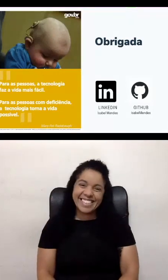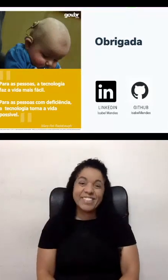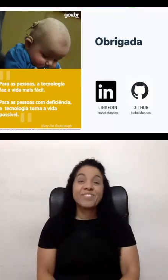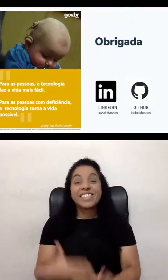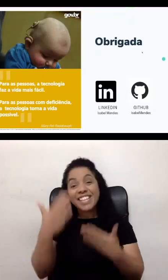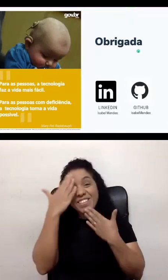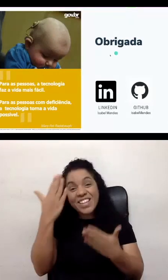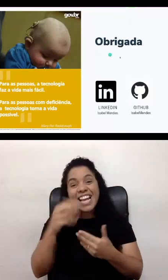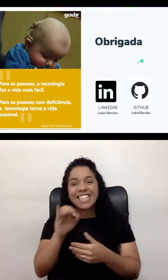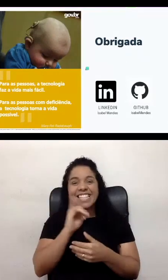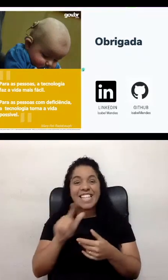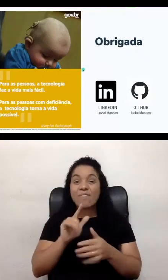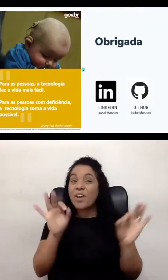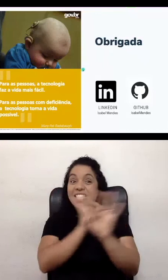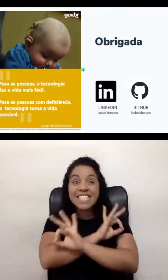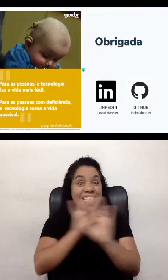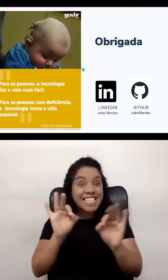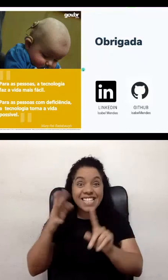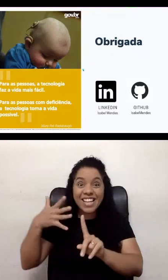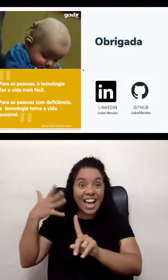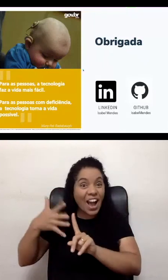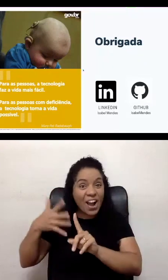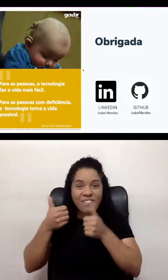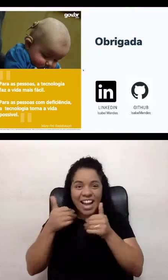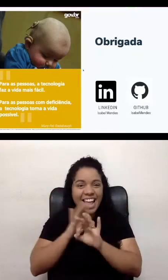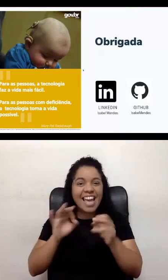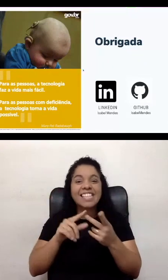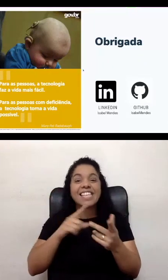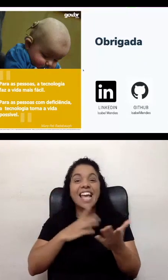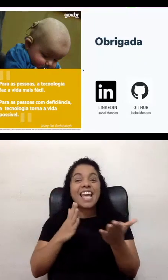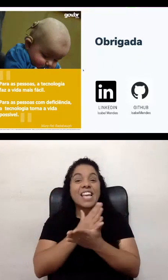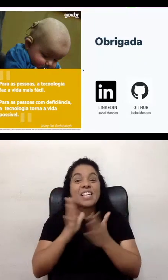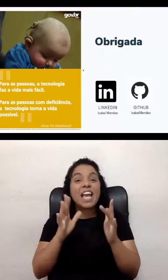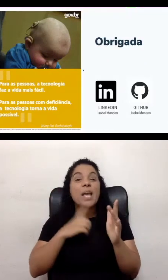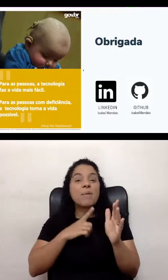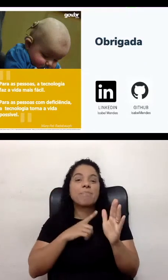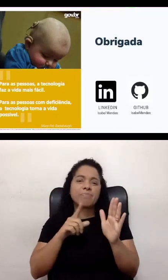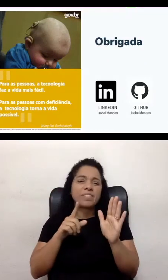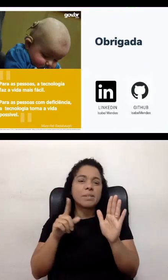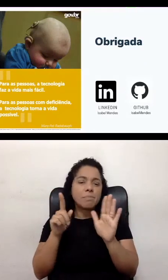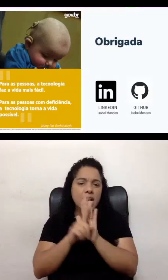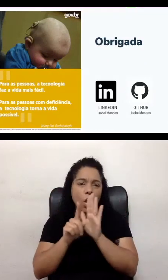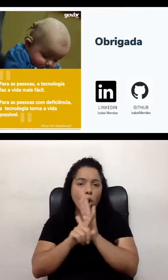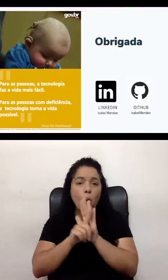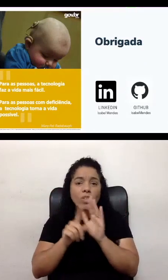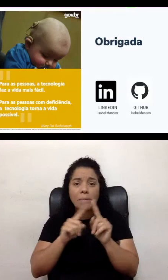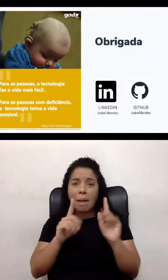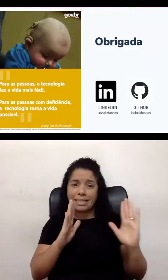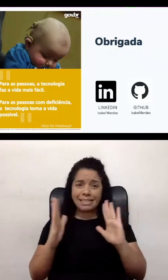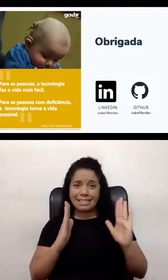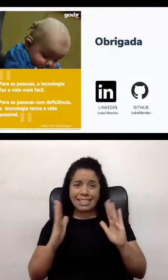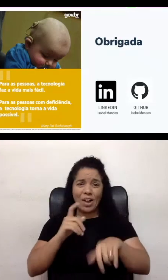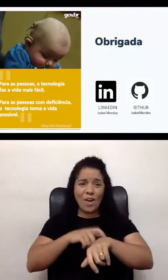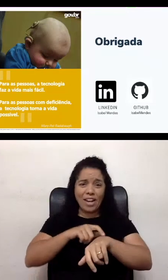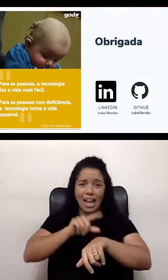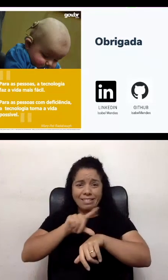Obrigada, Isabel. Sensacional sua palestra. A gente tem algumas perguntinhas, mas para tentar acertar a grade aí do evento,